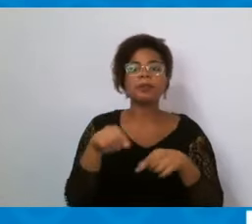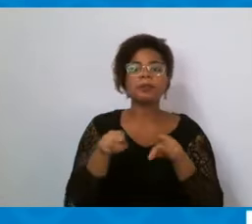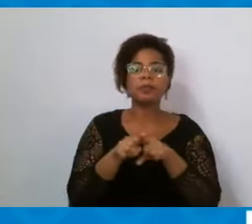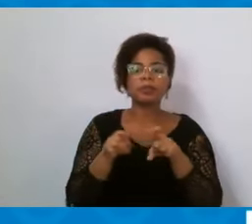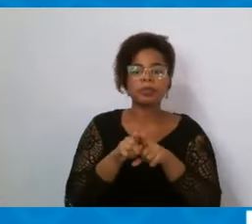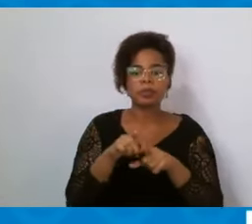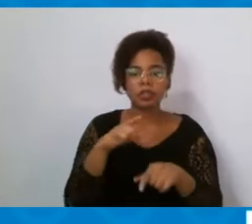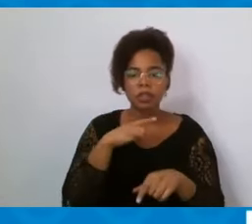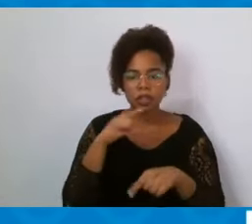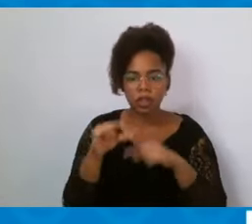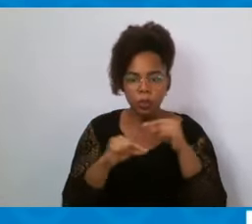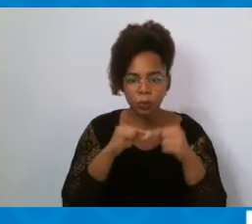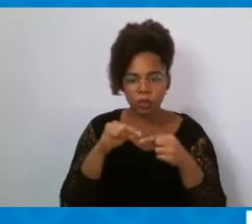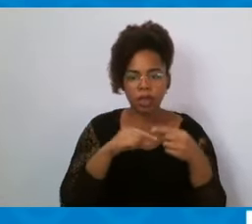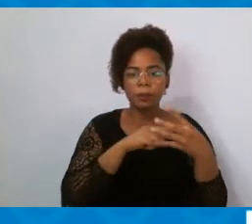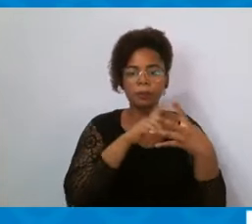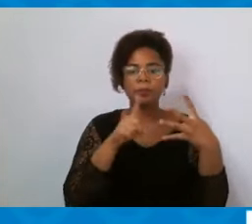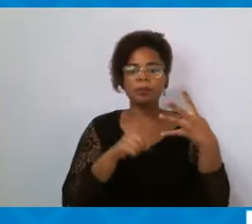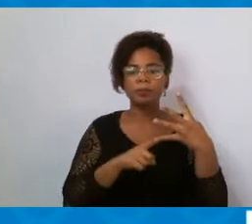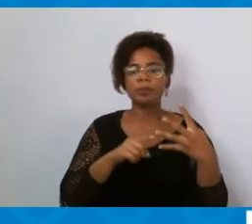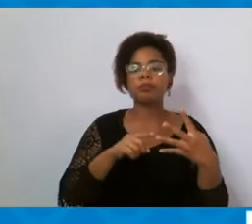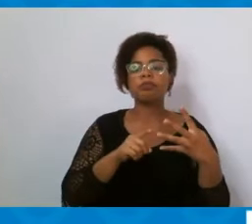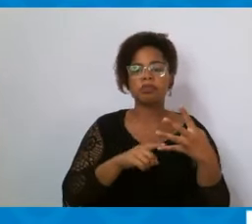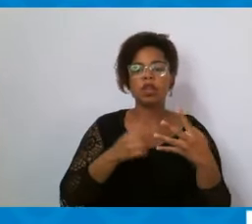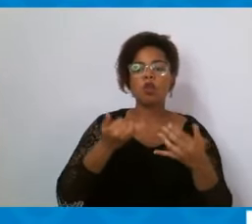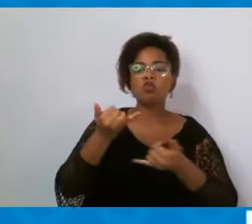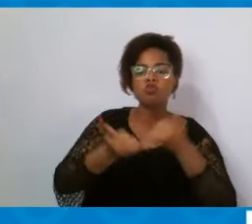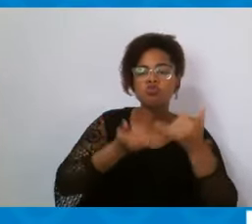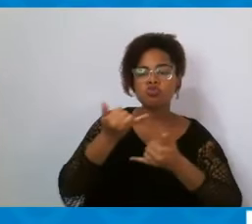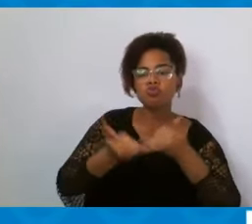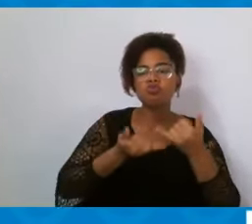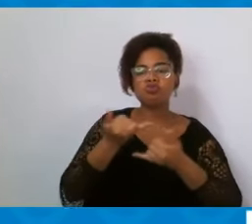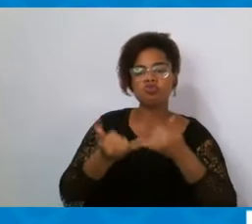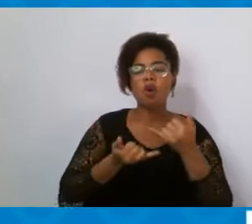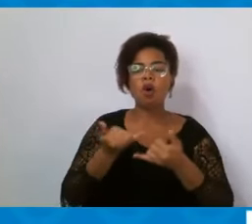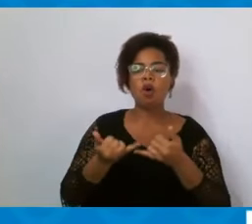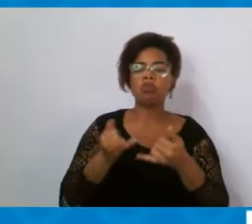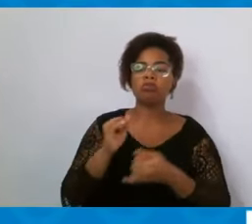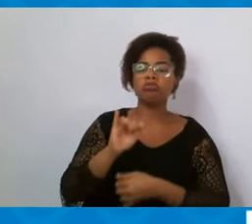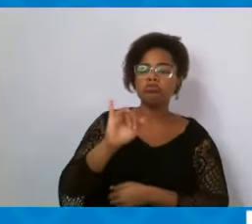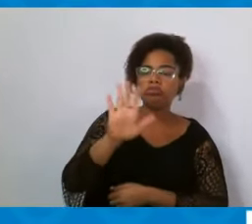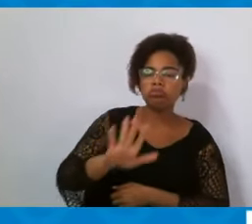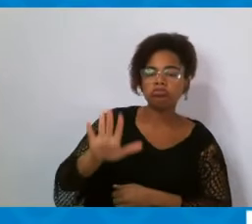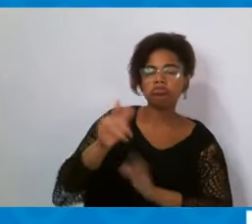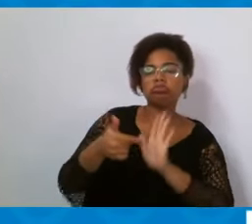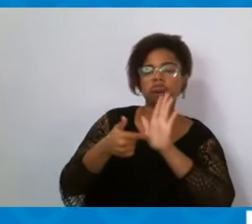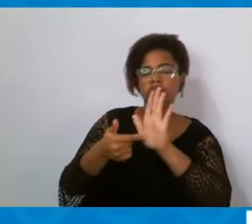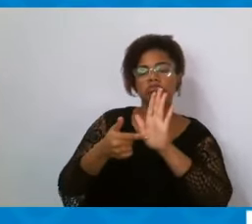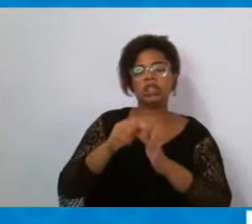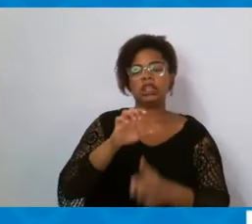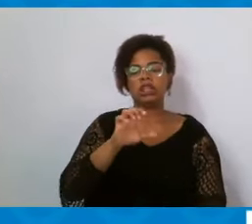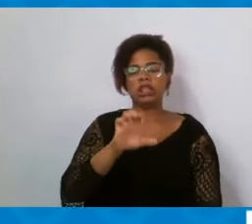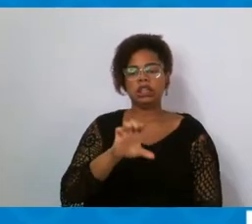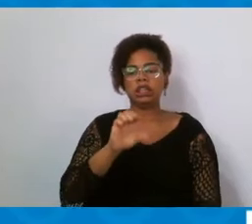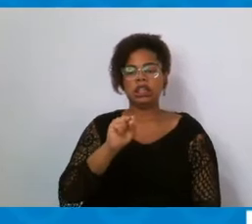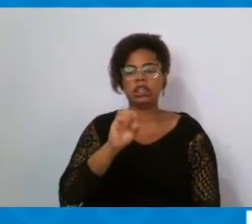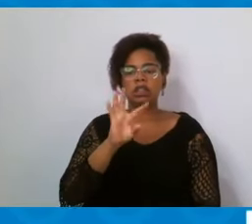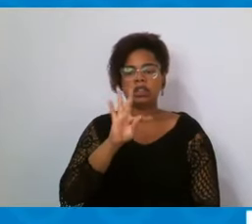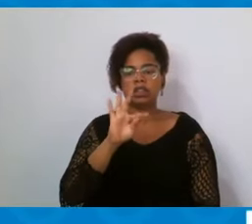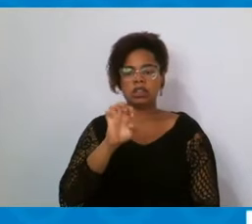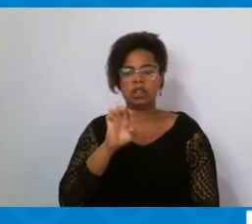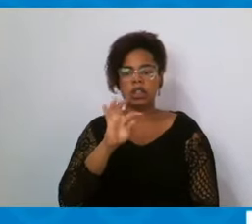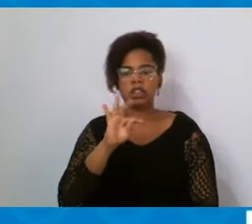traz o mundo do impacto estético das coisas, da própria beleza,